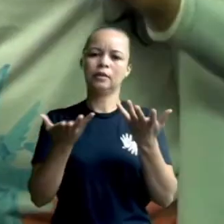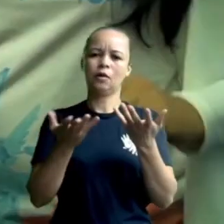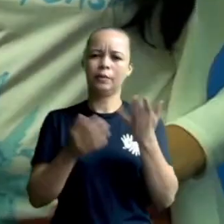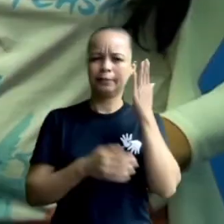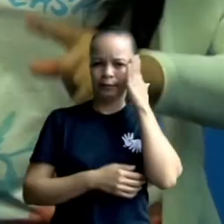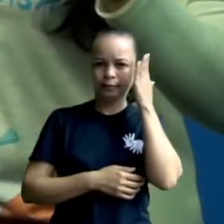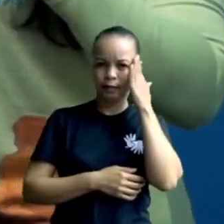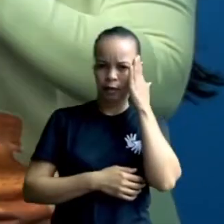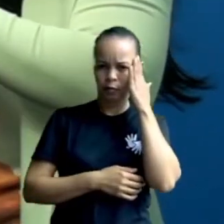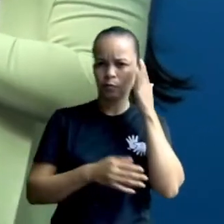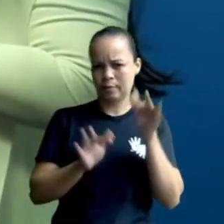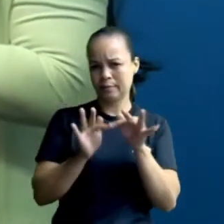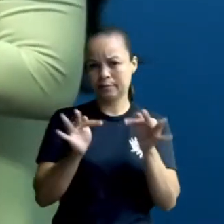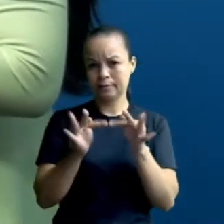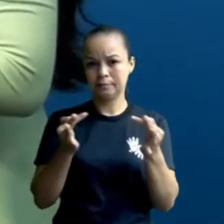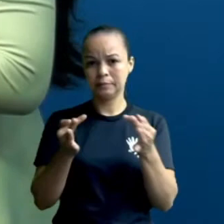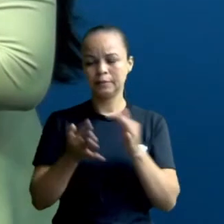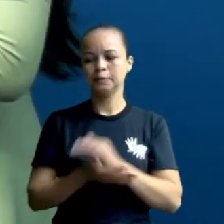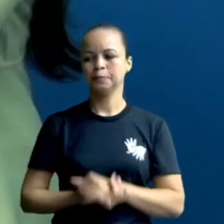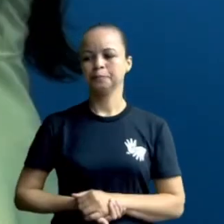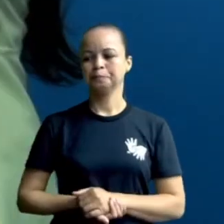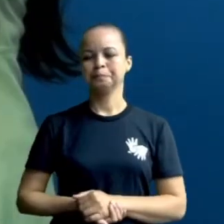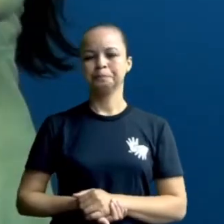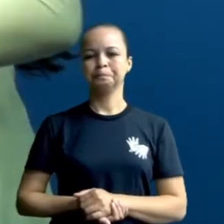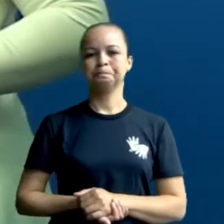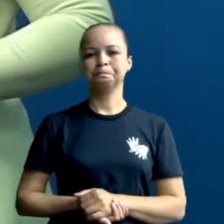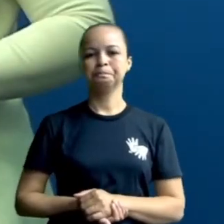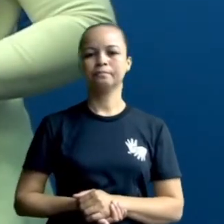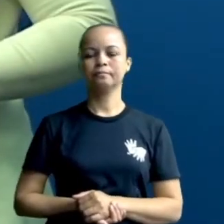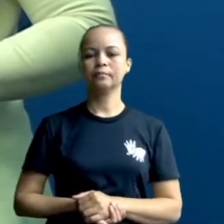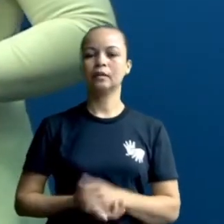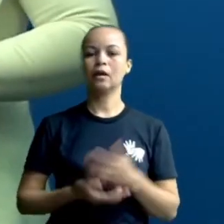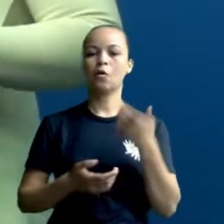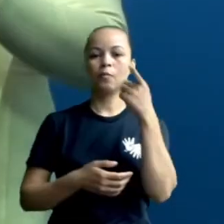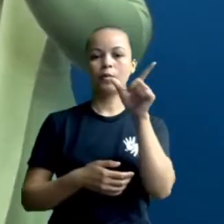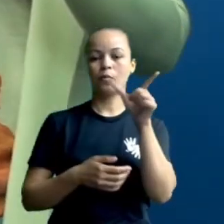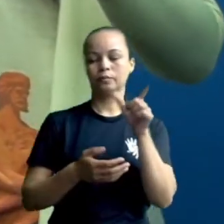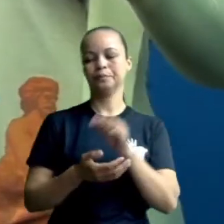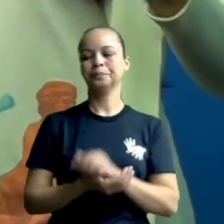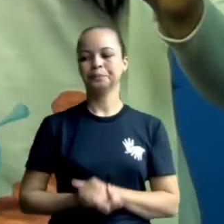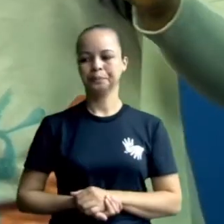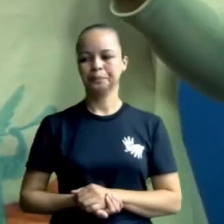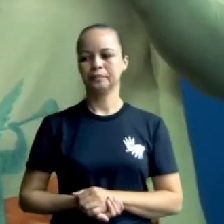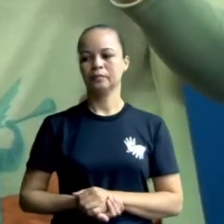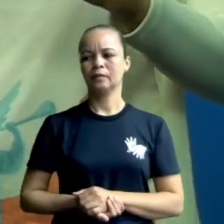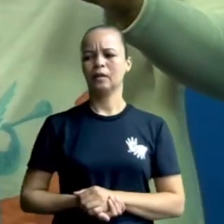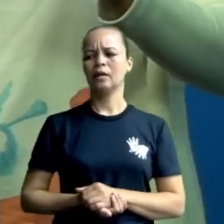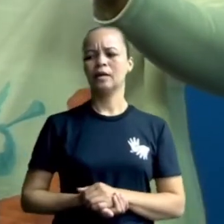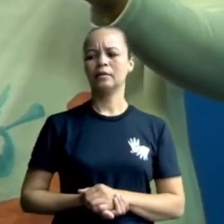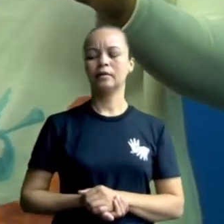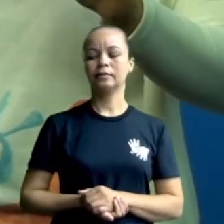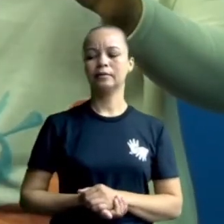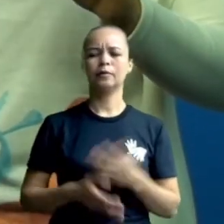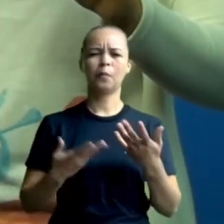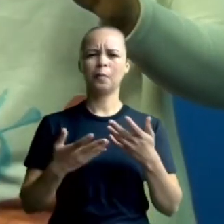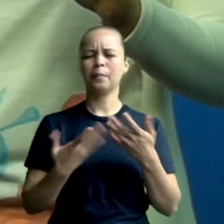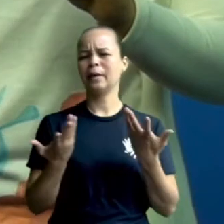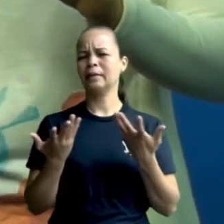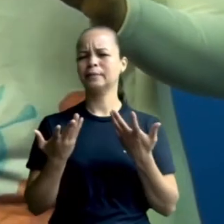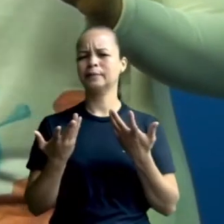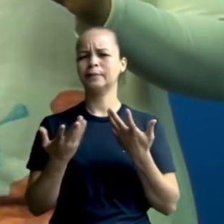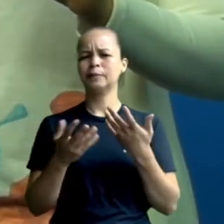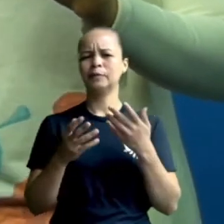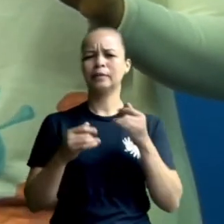assim? Agora vamos para outra figura. Olha aqui. Essa figura aqui que parece uma casinha meia